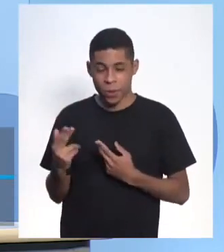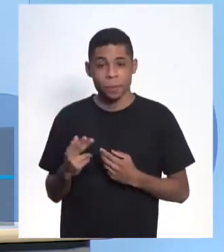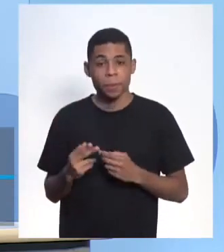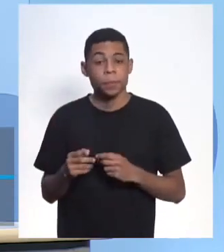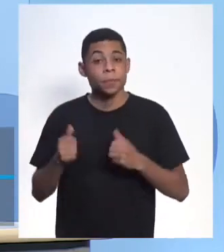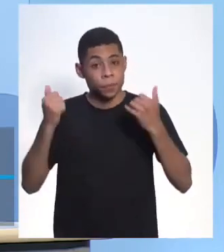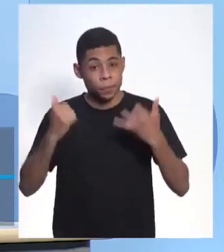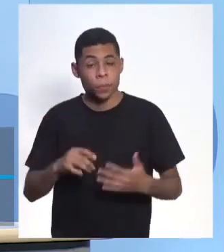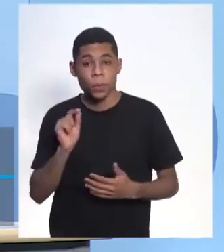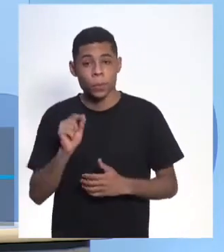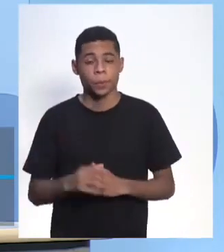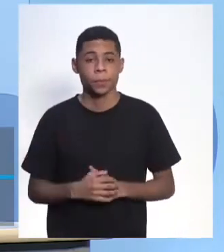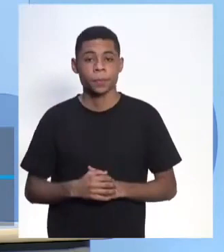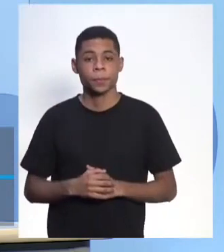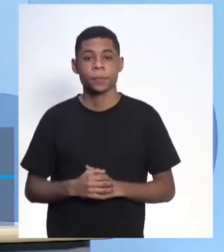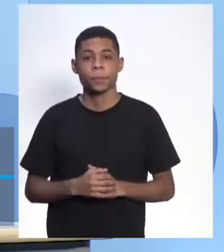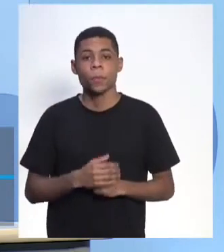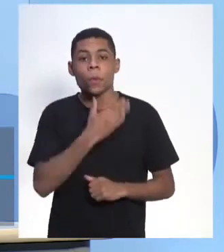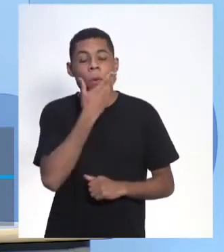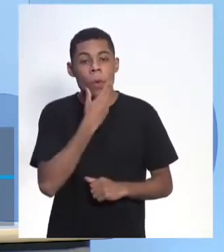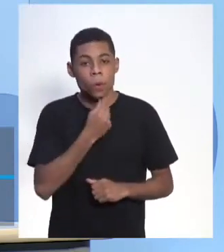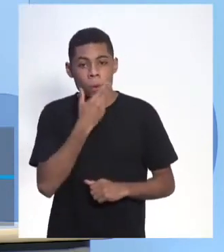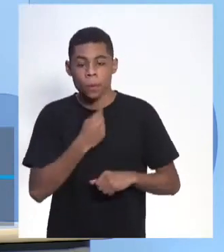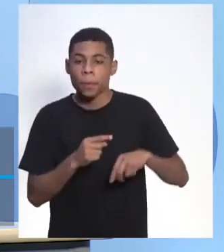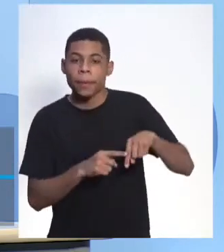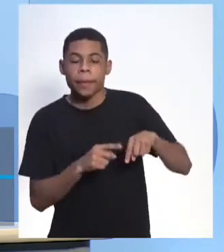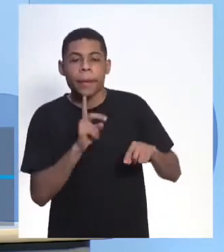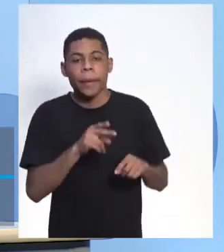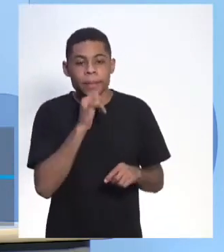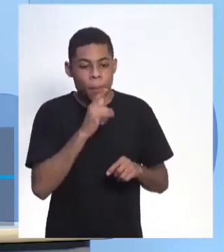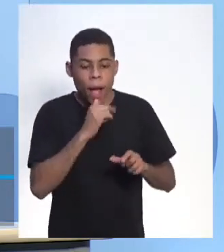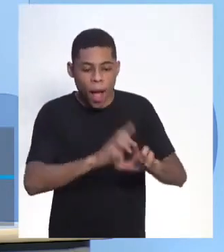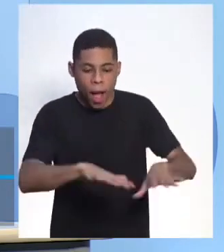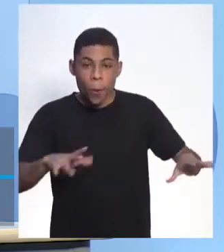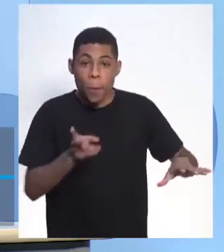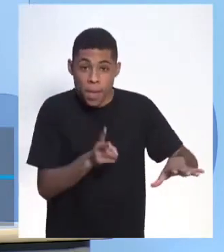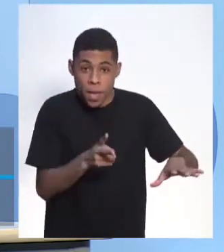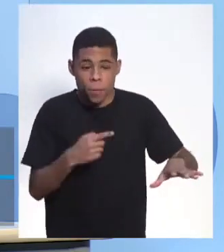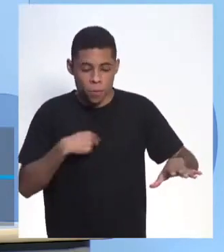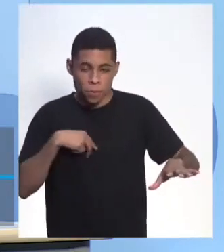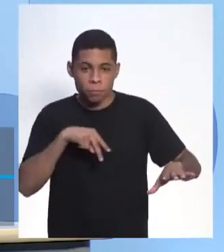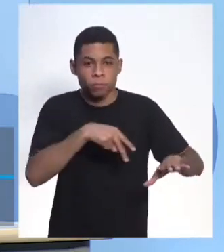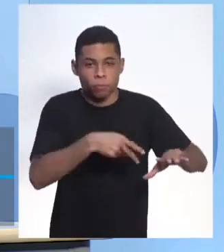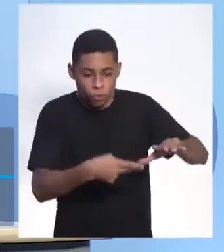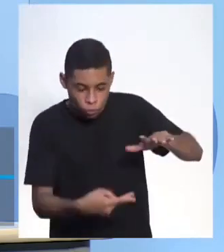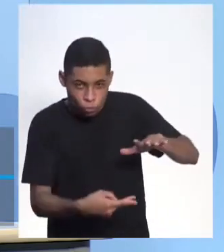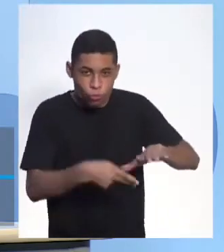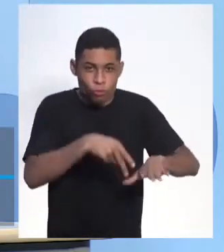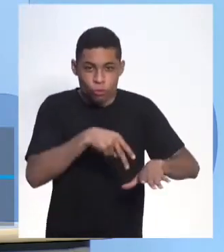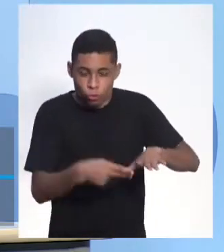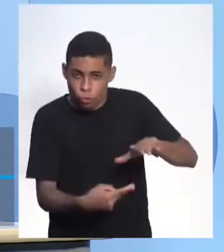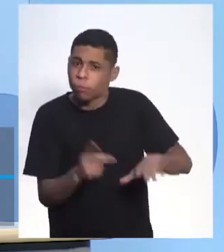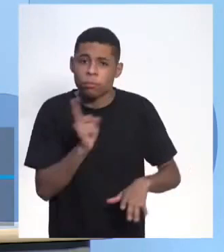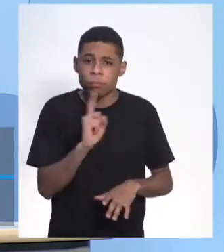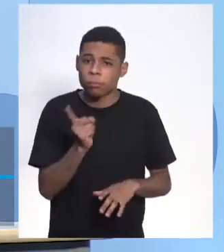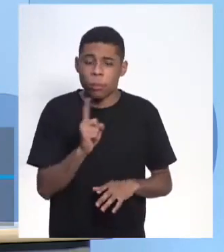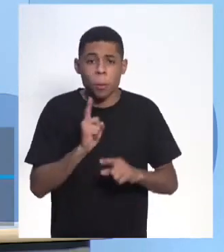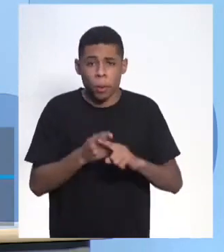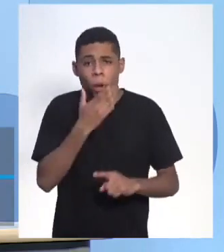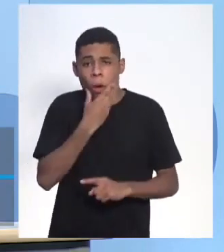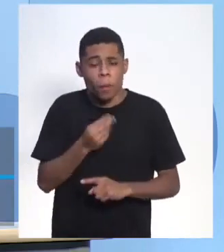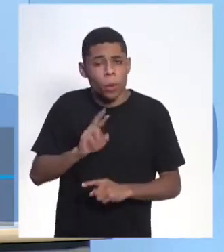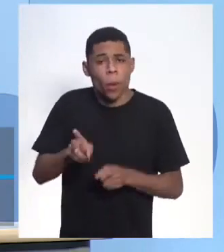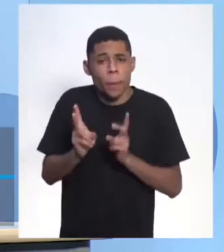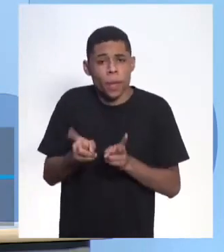de Heráclito que dizia, né, um homem não se banha duas vezes no mesmo rio, né, porque o rio não é o mesmo e o homem não é o mesmo. E aqui a gente pode fazer